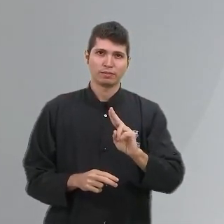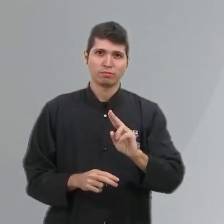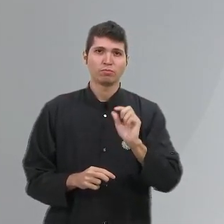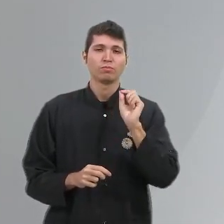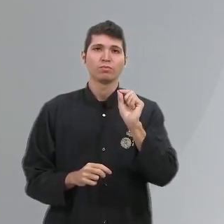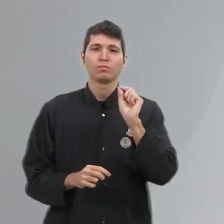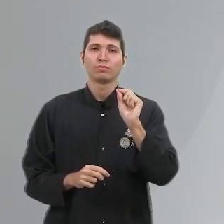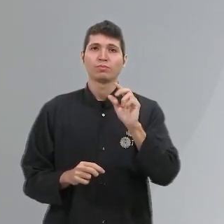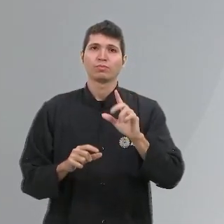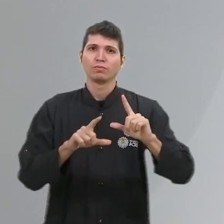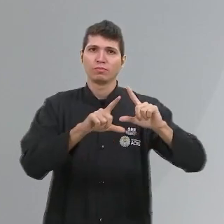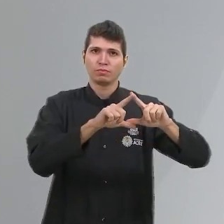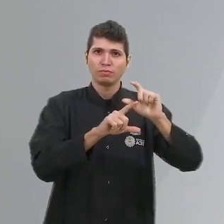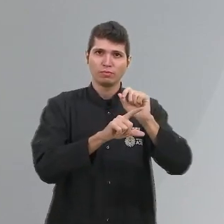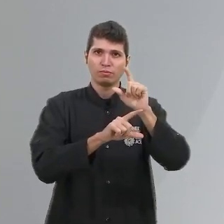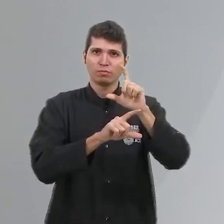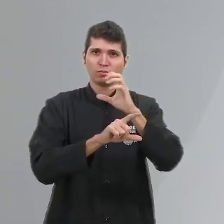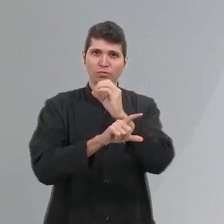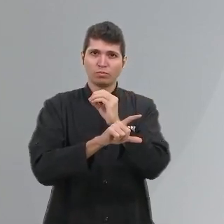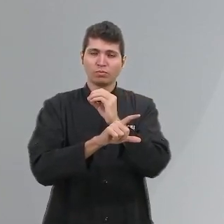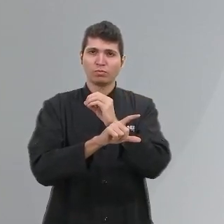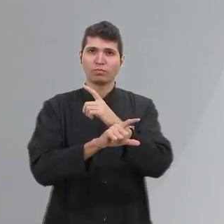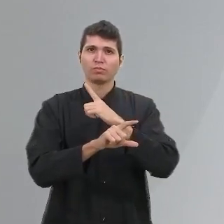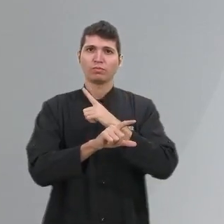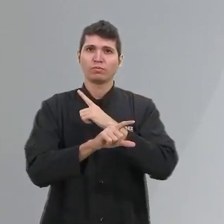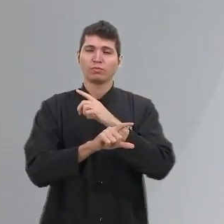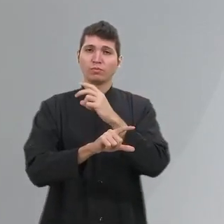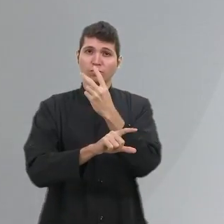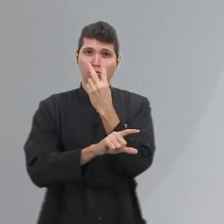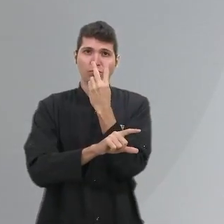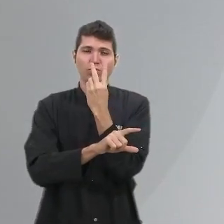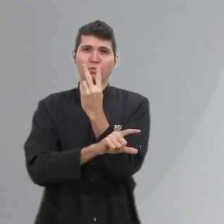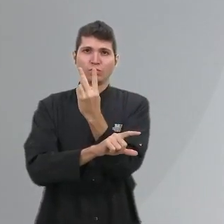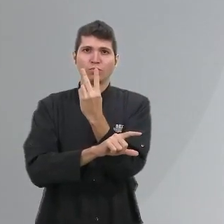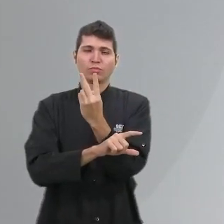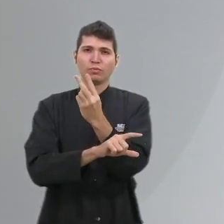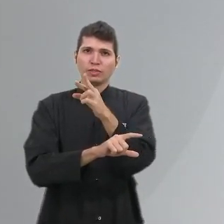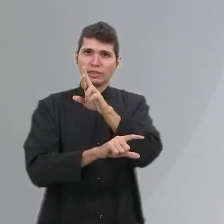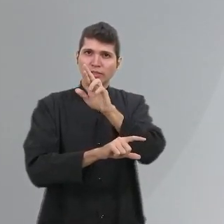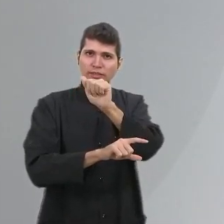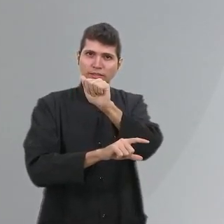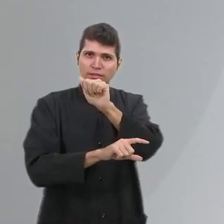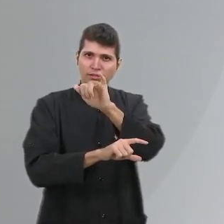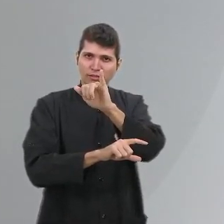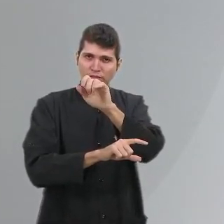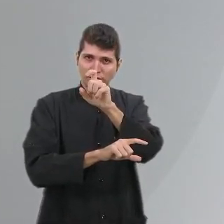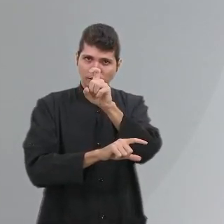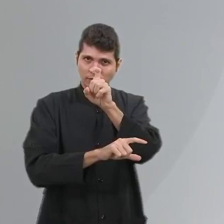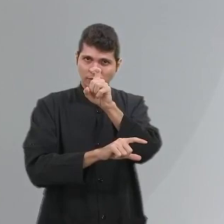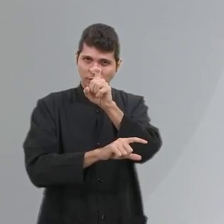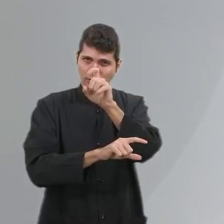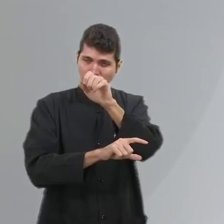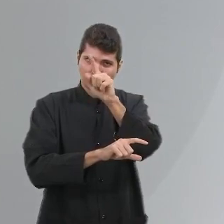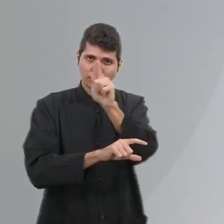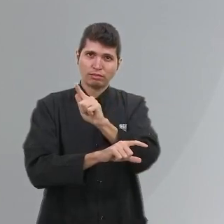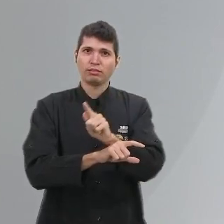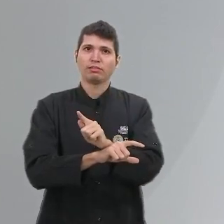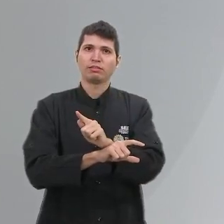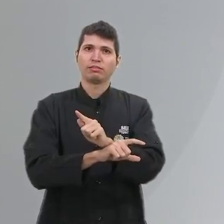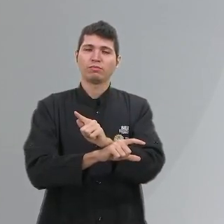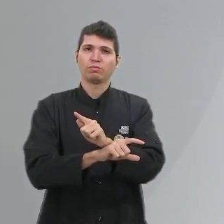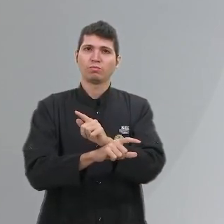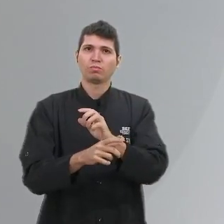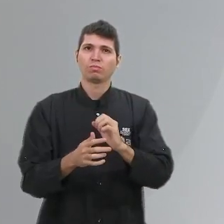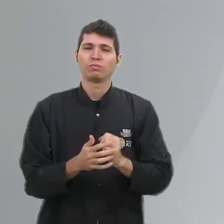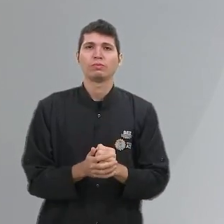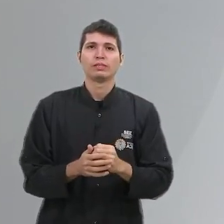vez que delta for maior que zero, eu tenho duas raízes reais e distintas. Quando o delta for igual a zero, aí eu vou